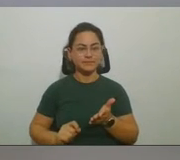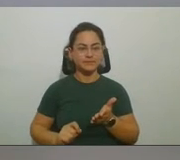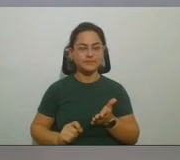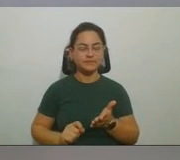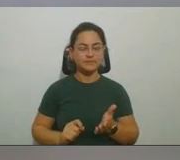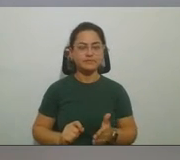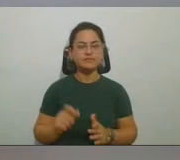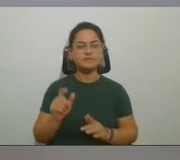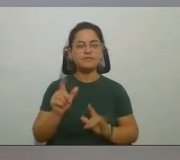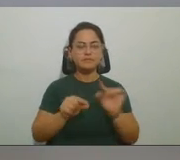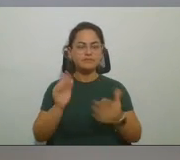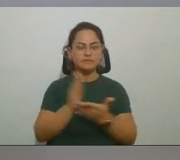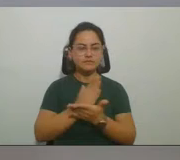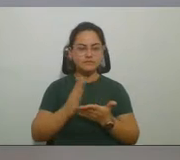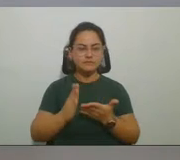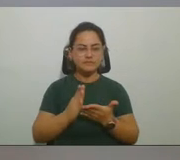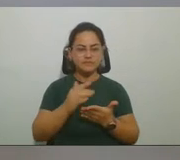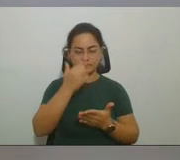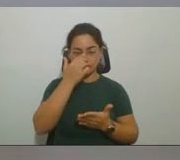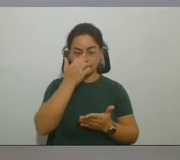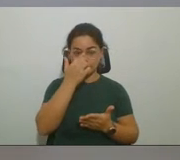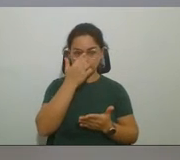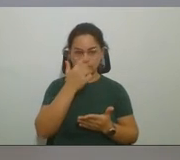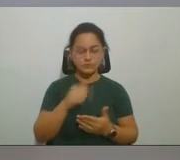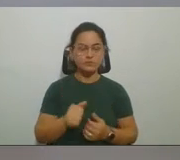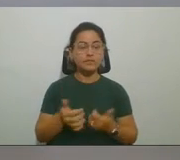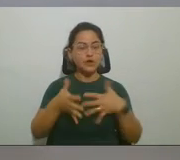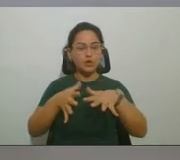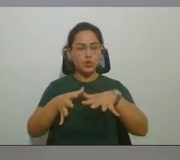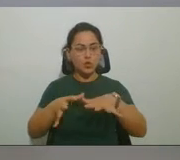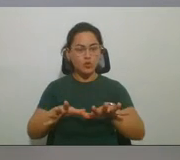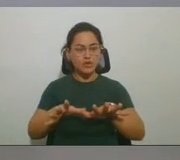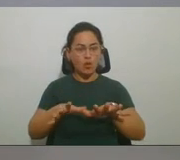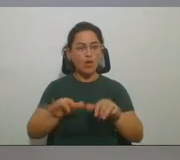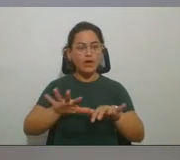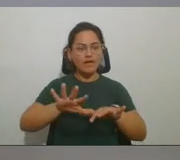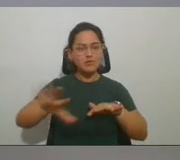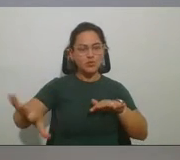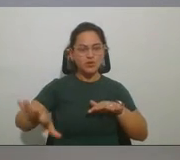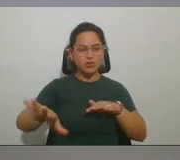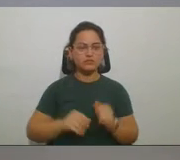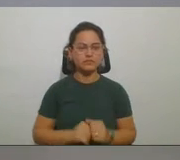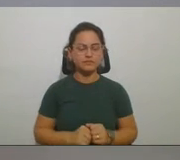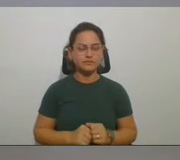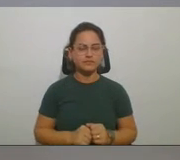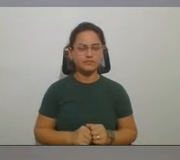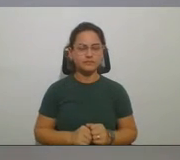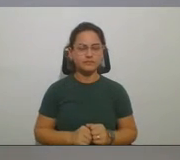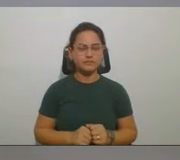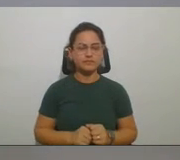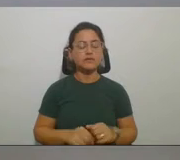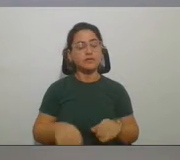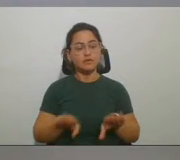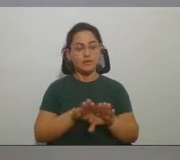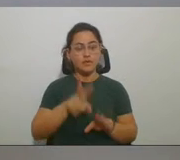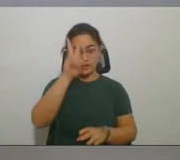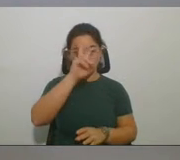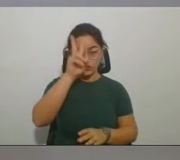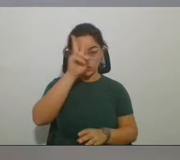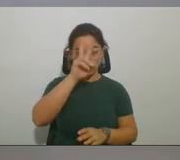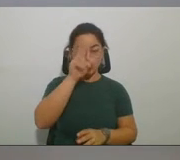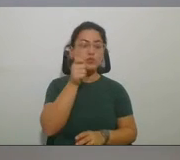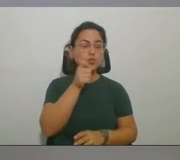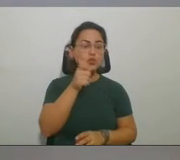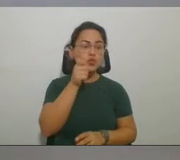e que destacamos Inclusión y Exclusión, de 2002, História con Mujeres y Mujeres